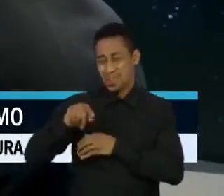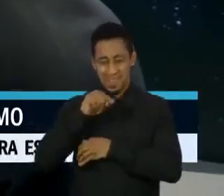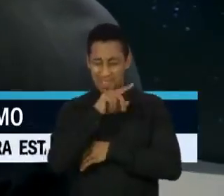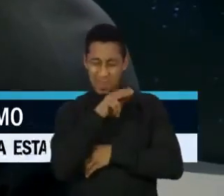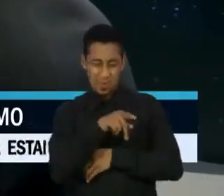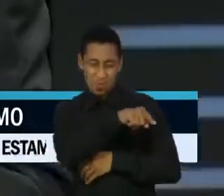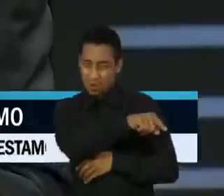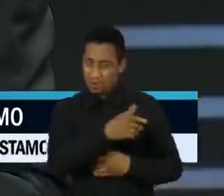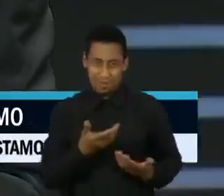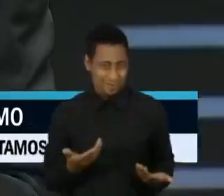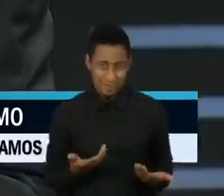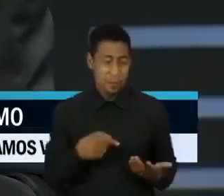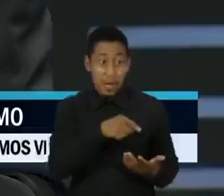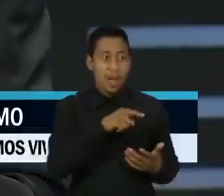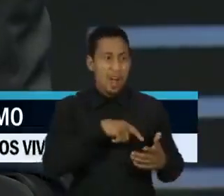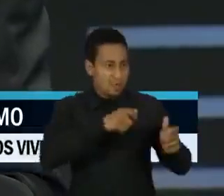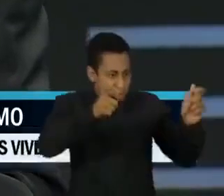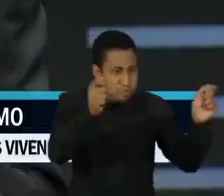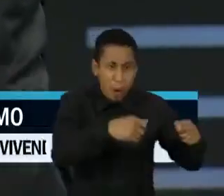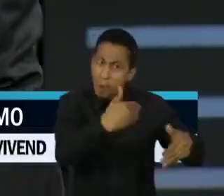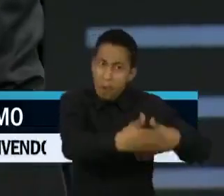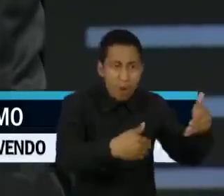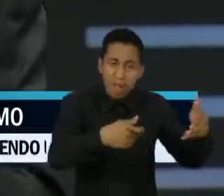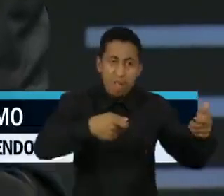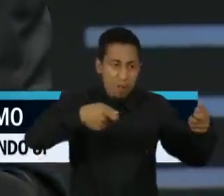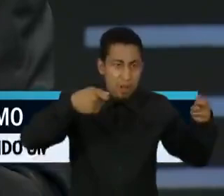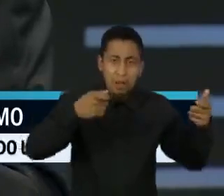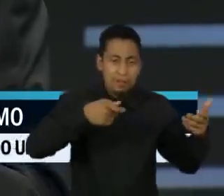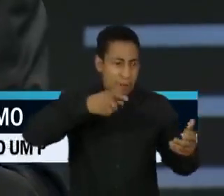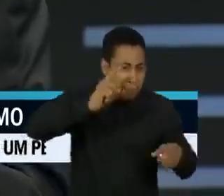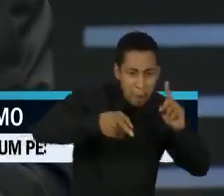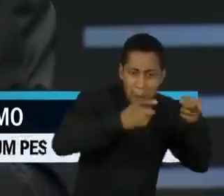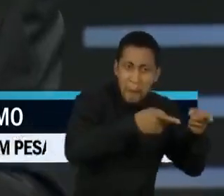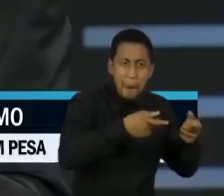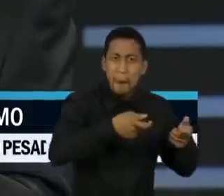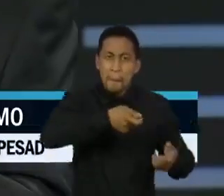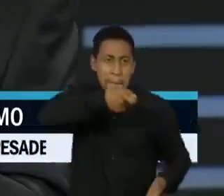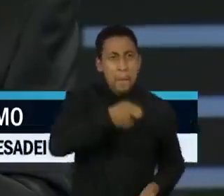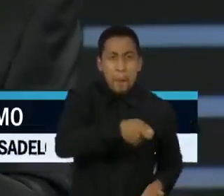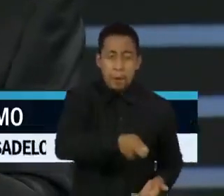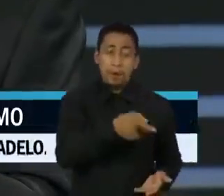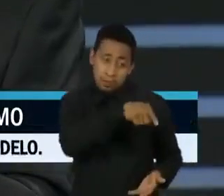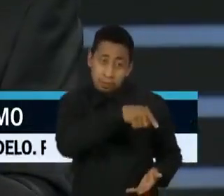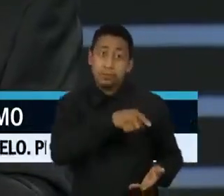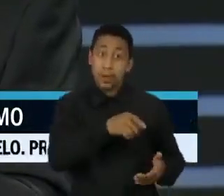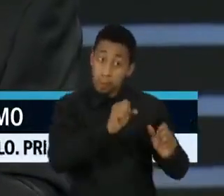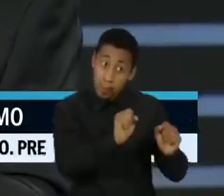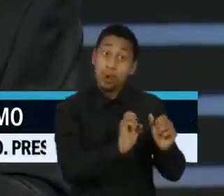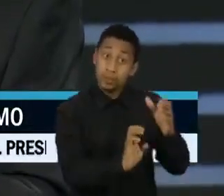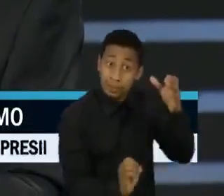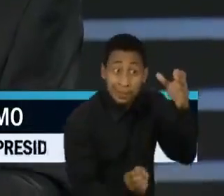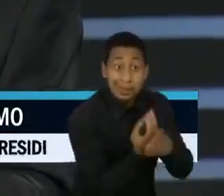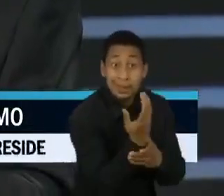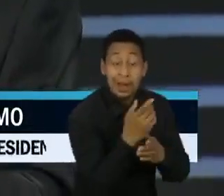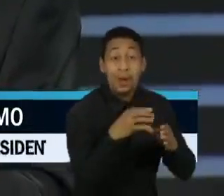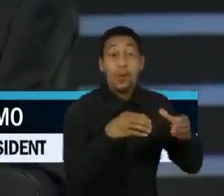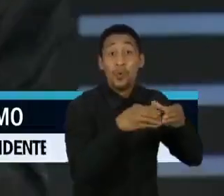que um fundamentalismo islâmico tem como esse, que pode, inclusive, gerar o renascimento do Estado